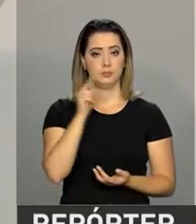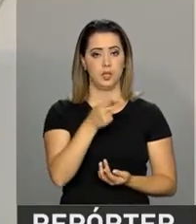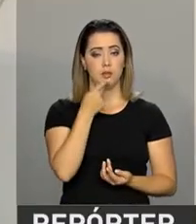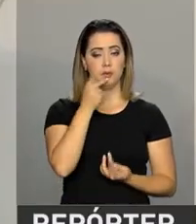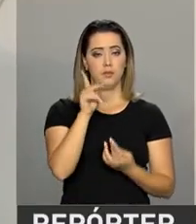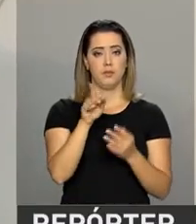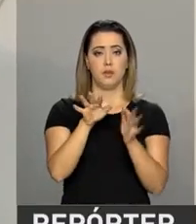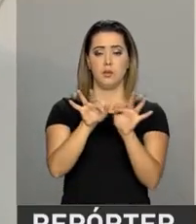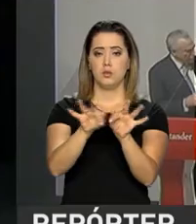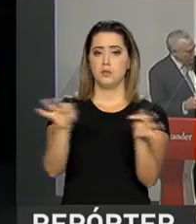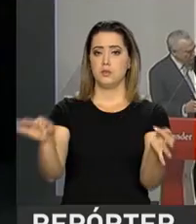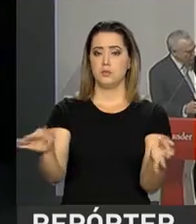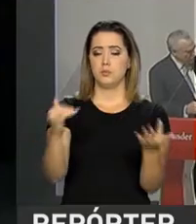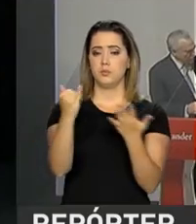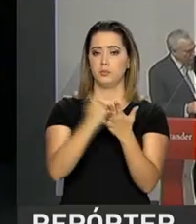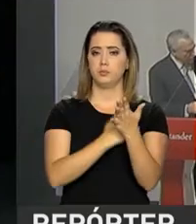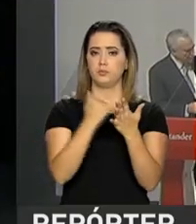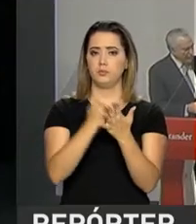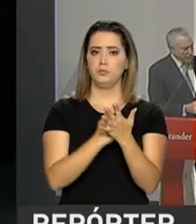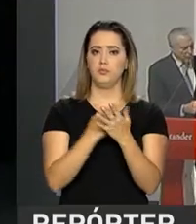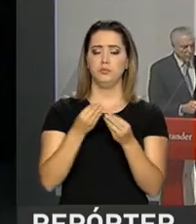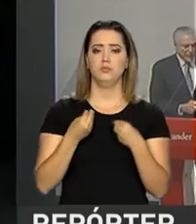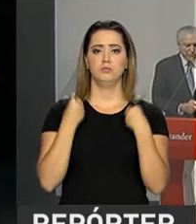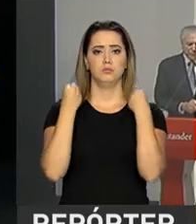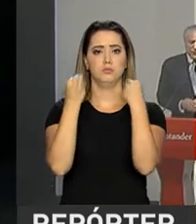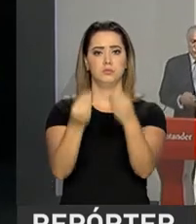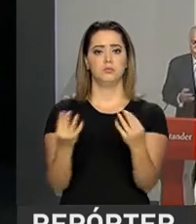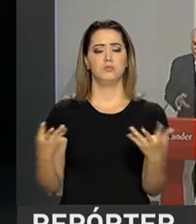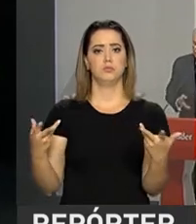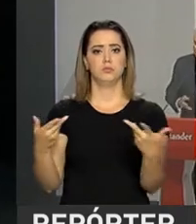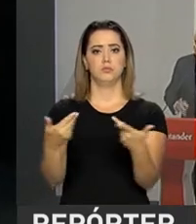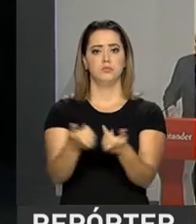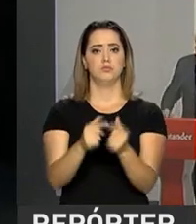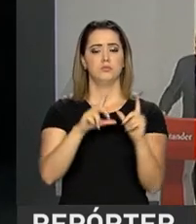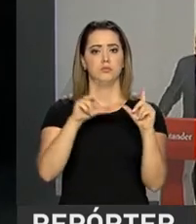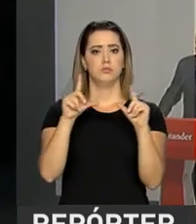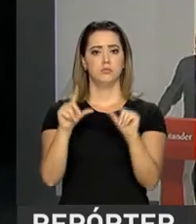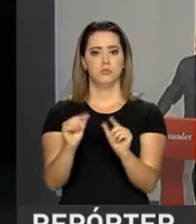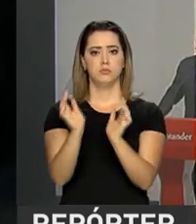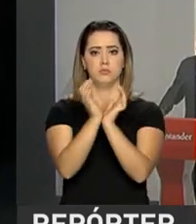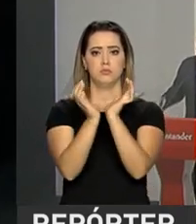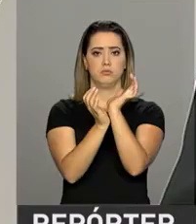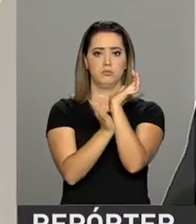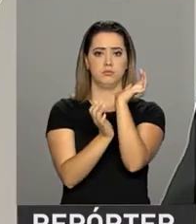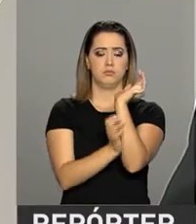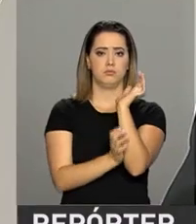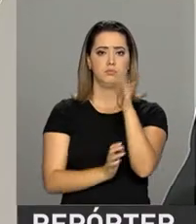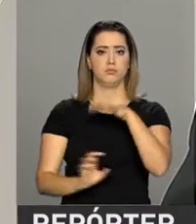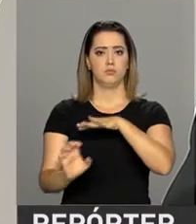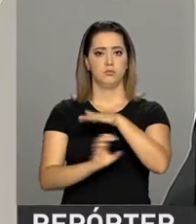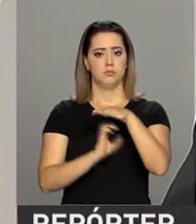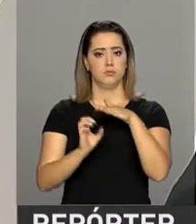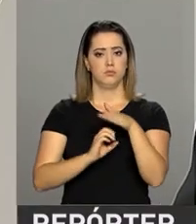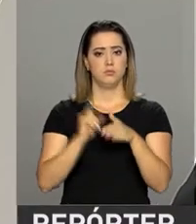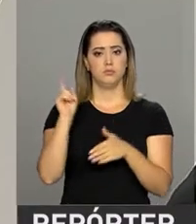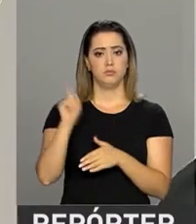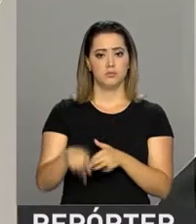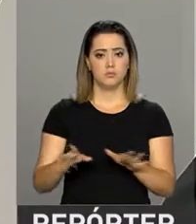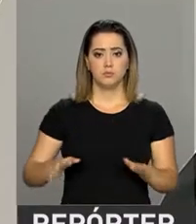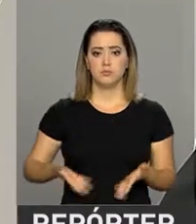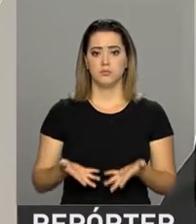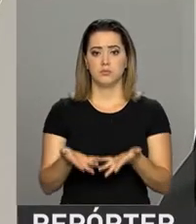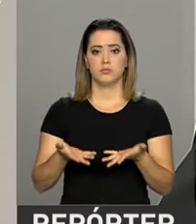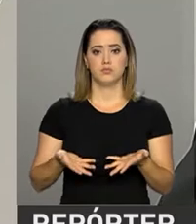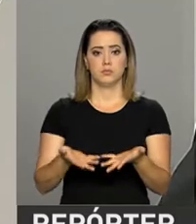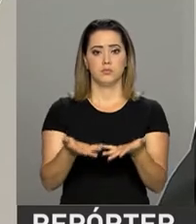simplificação tributária uma medida que vai trazer mais eficiência e menos burocracias empresas será de molde a incentivar o